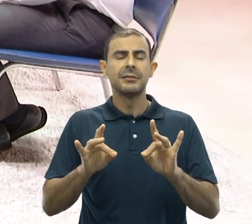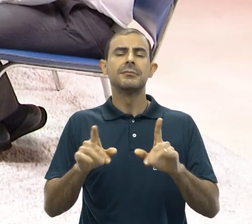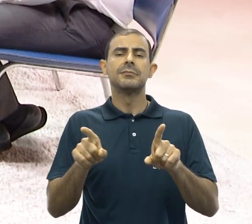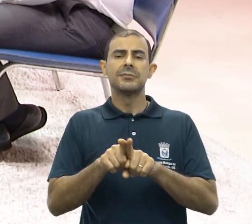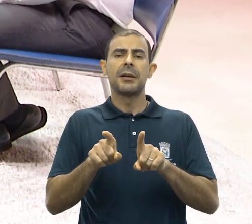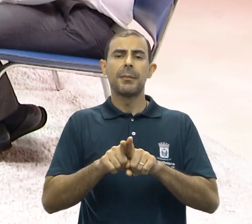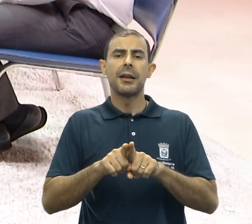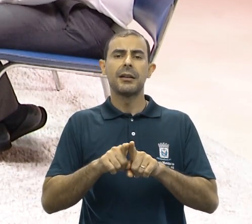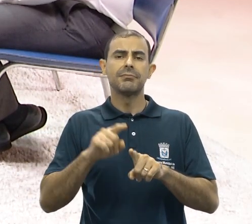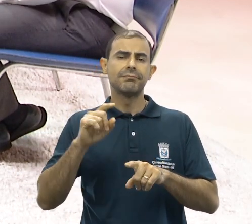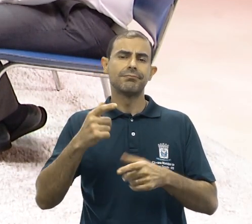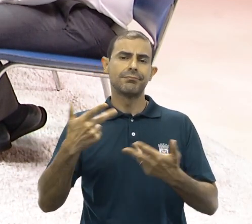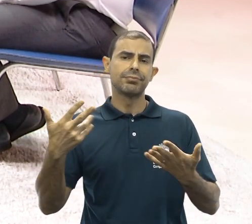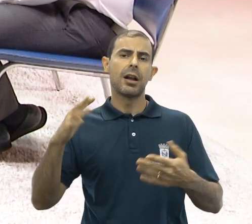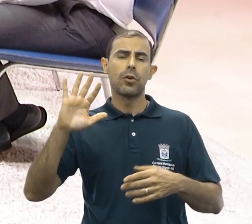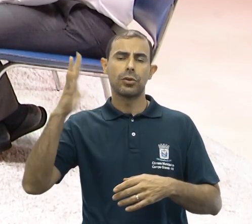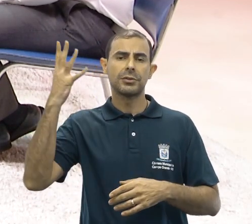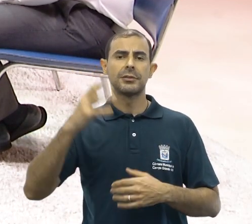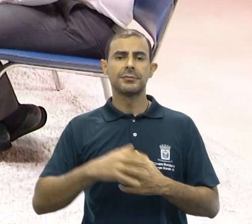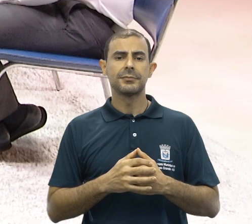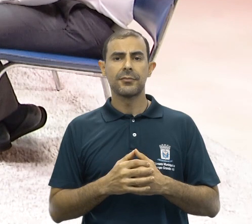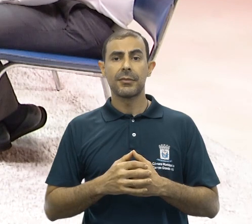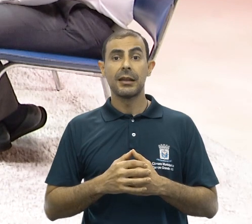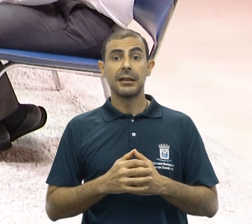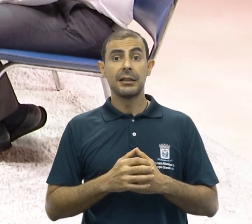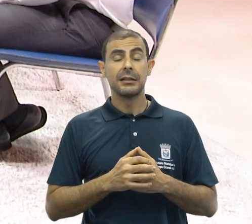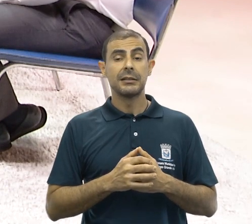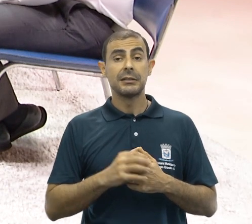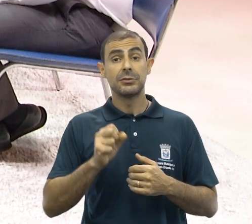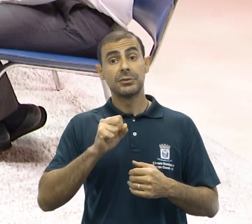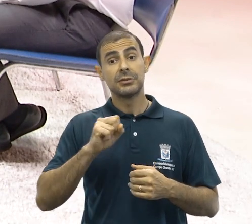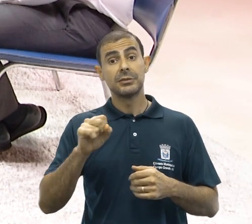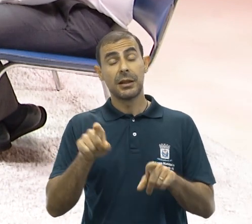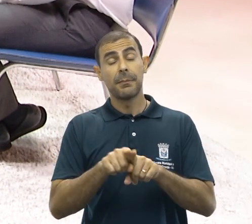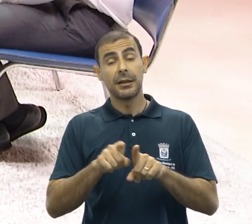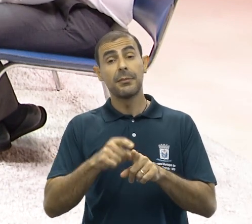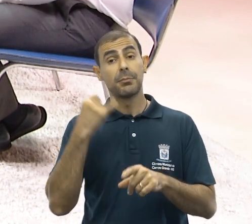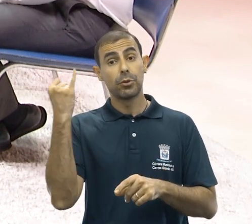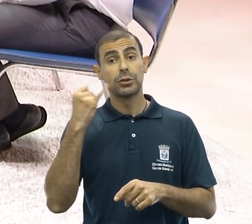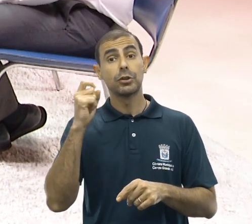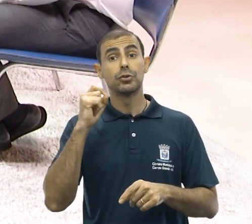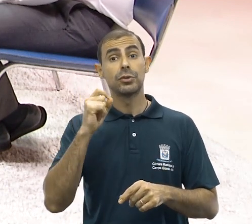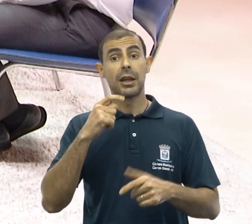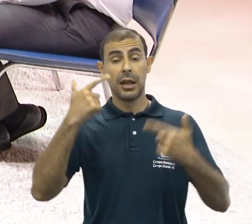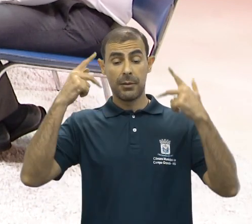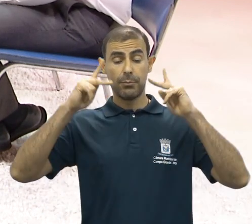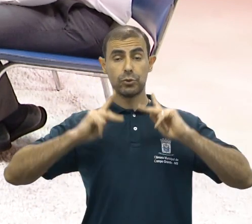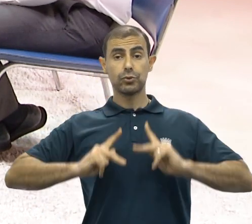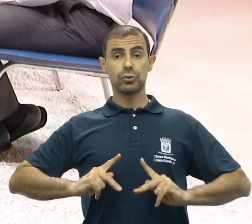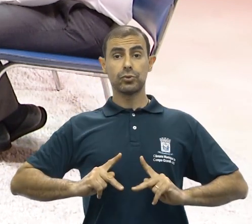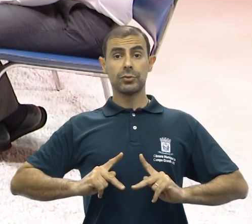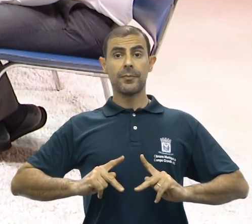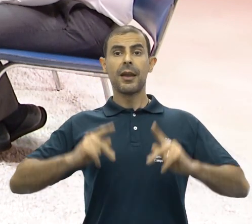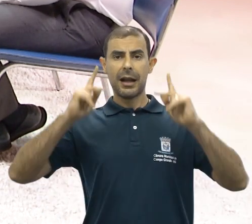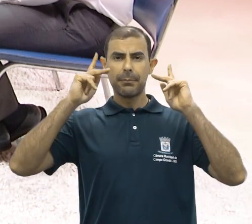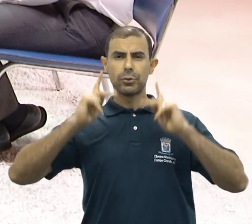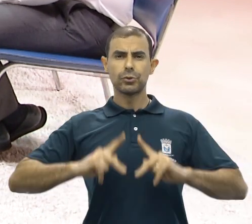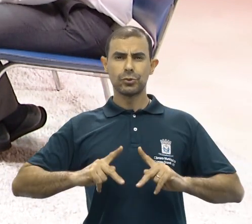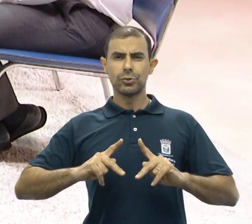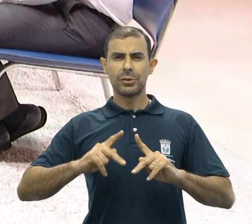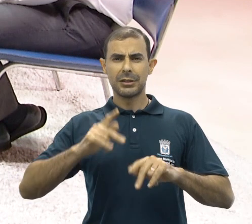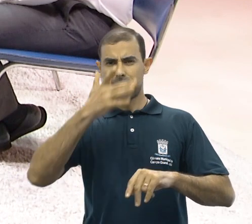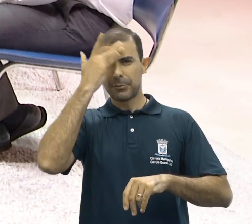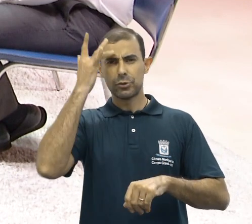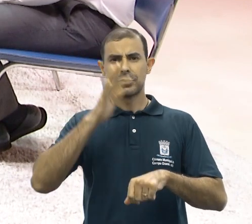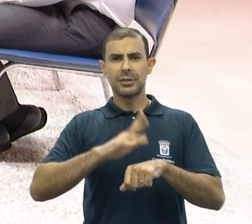marcha. Esses sintomas que são mais limitantes, né, o paciente deixar ele... A outra coisa importante também é a postura, né, do parkinsoniano, é